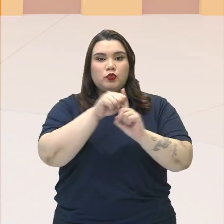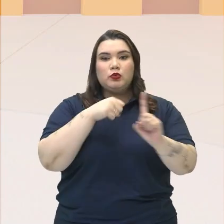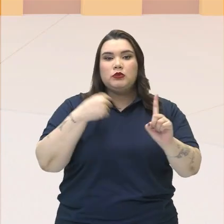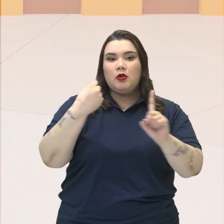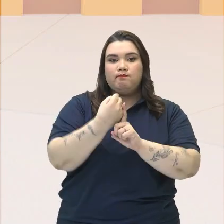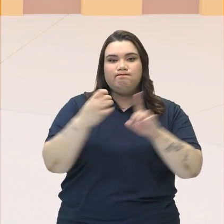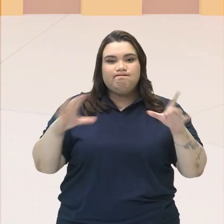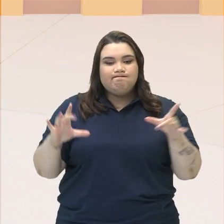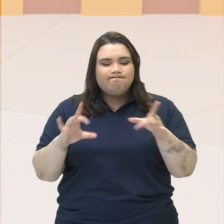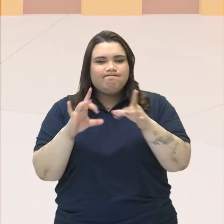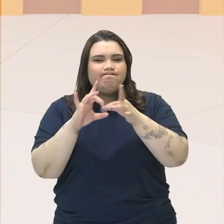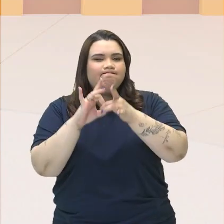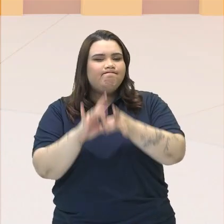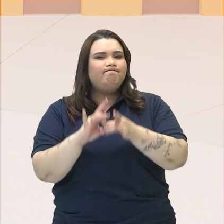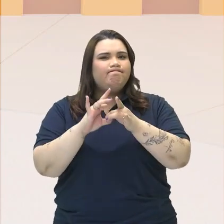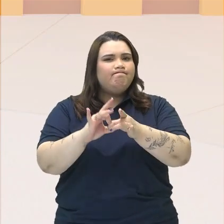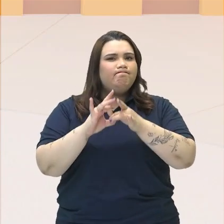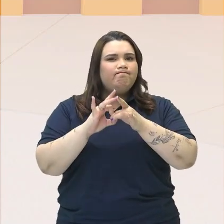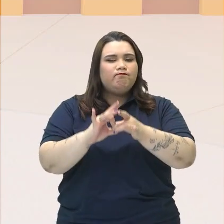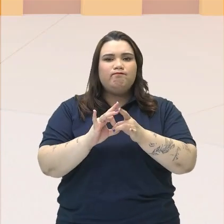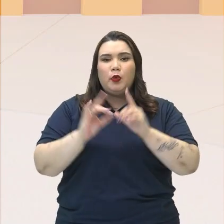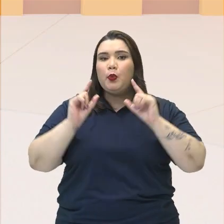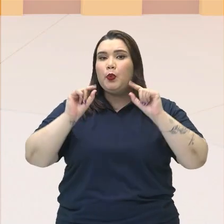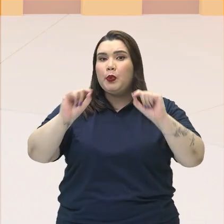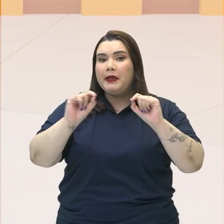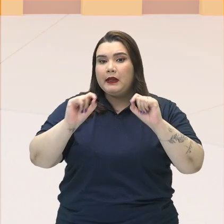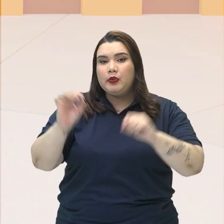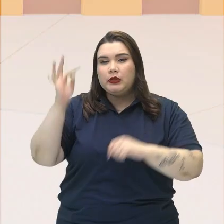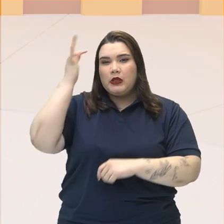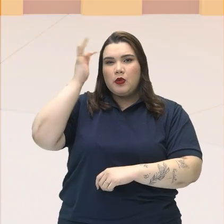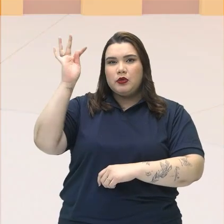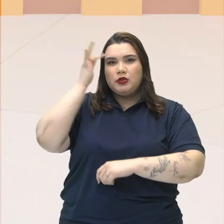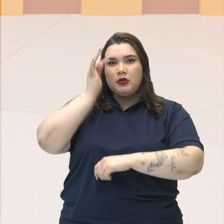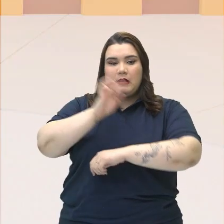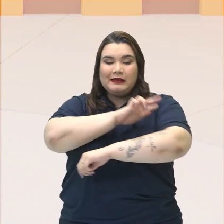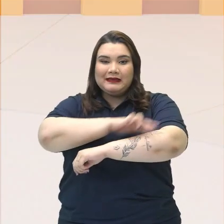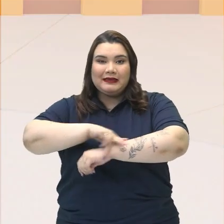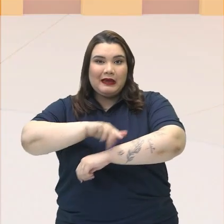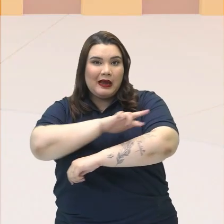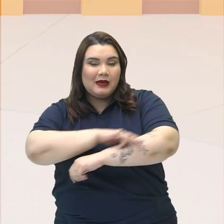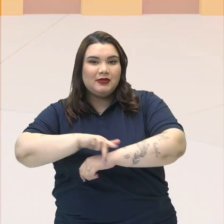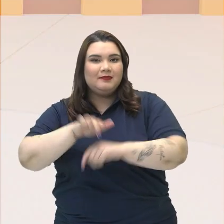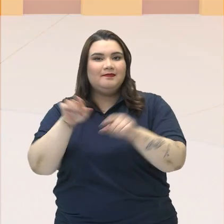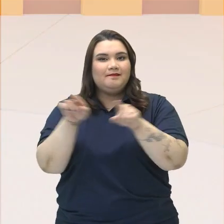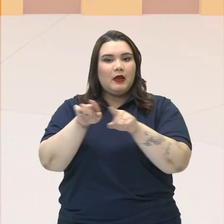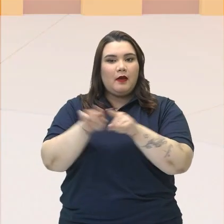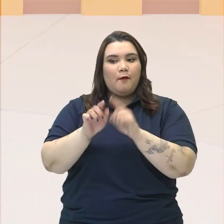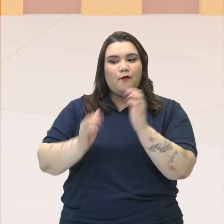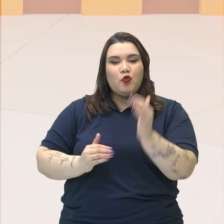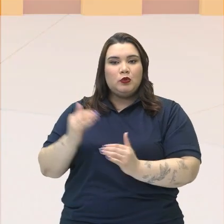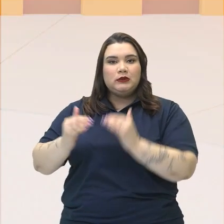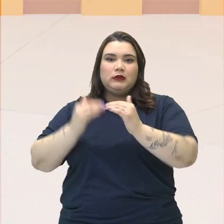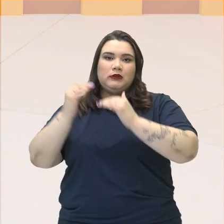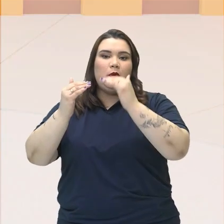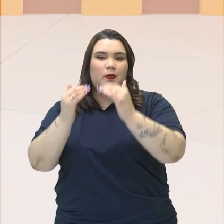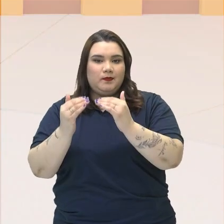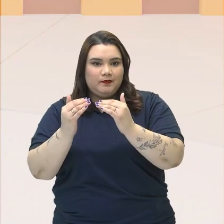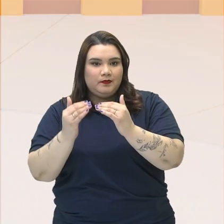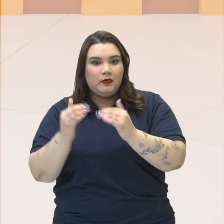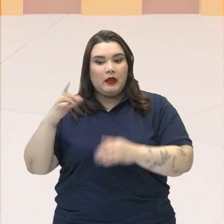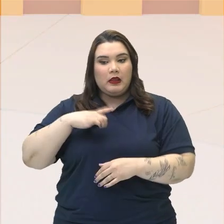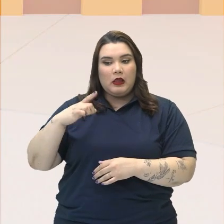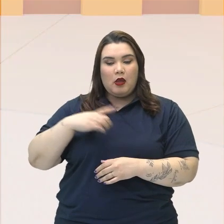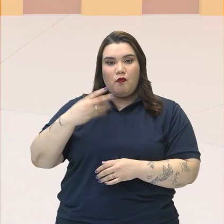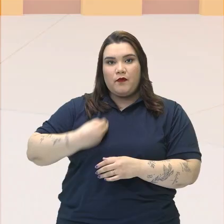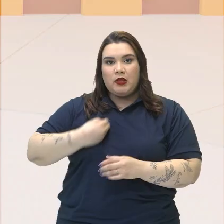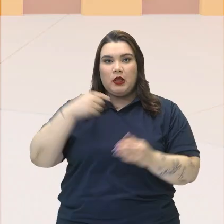científico e social fortemente associado às teorias raciais e evolutivas que estavam em